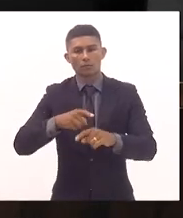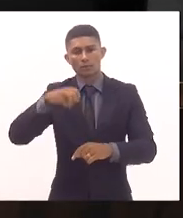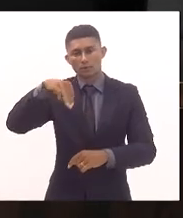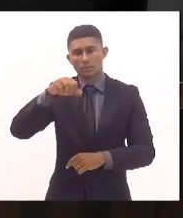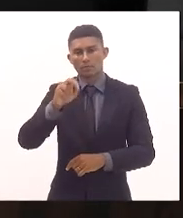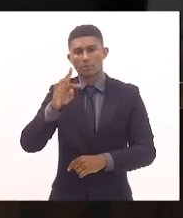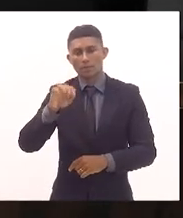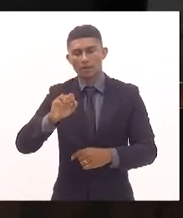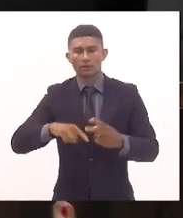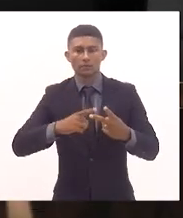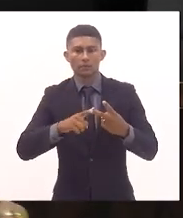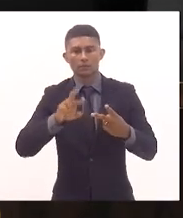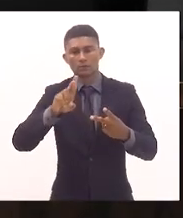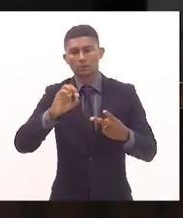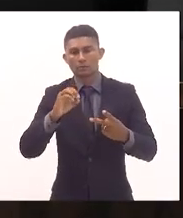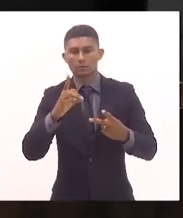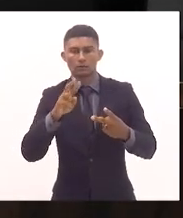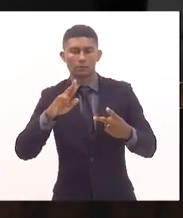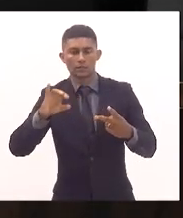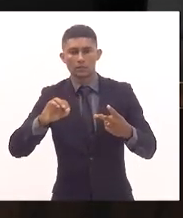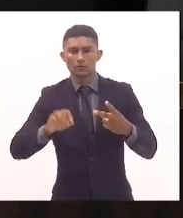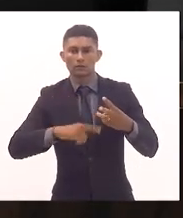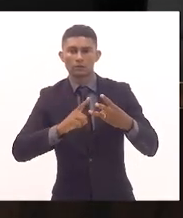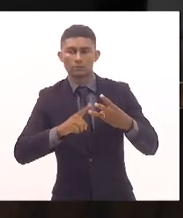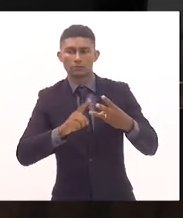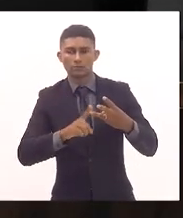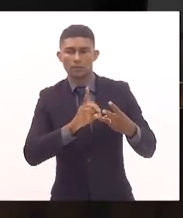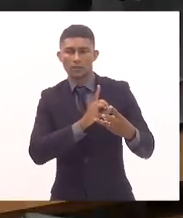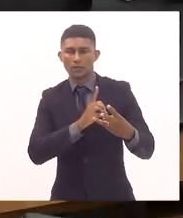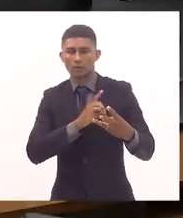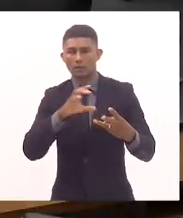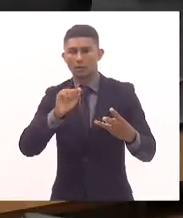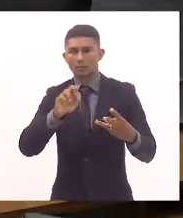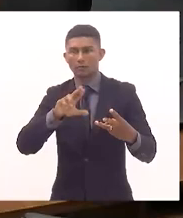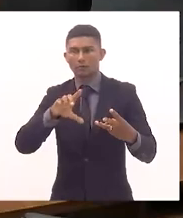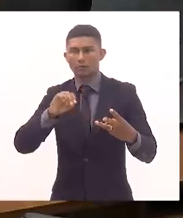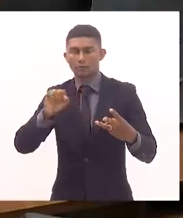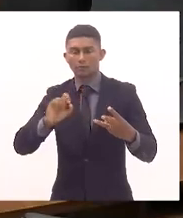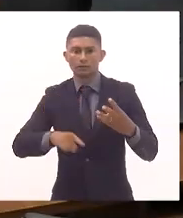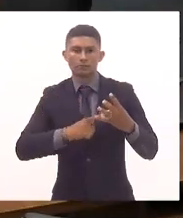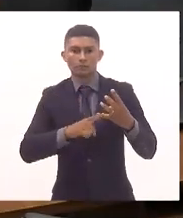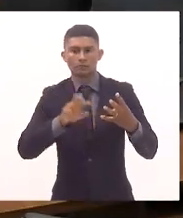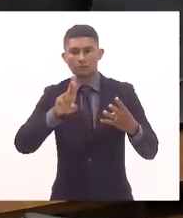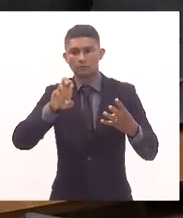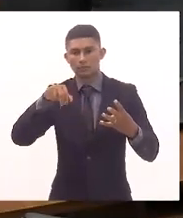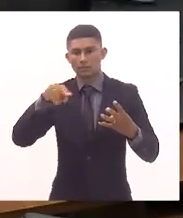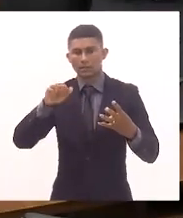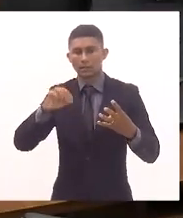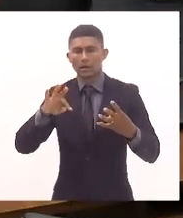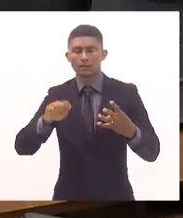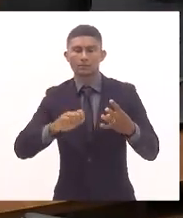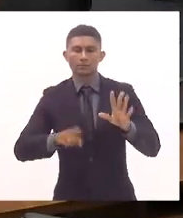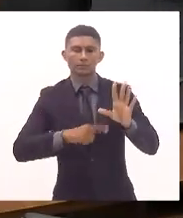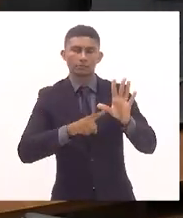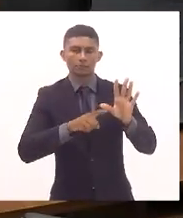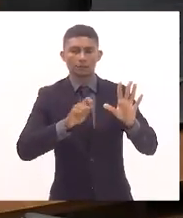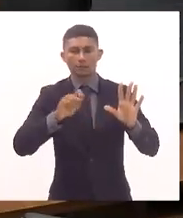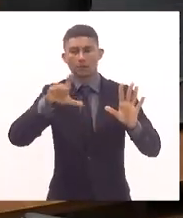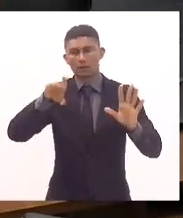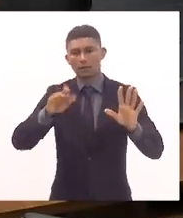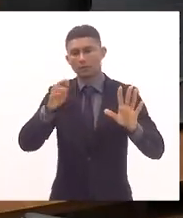Rocha, Rodrigo Amorim, Márcio Gualberto, delegado Carlos Augusto, Renata, Alexandre Freitas.